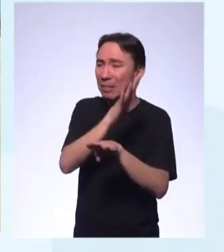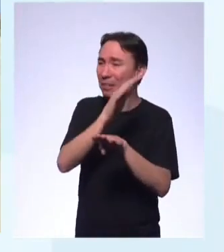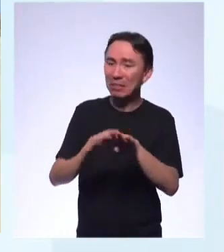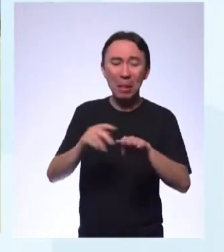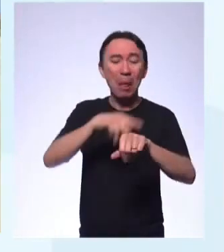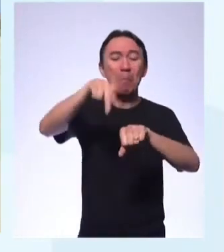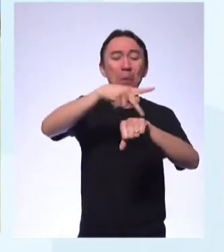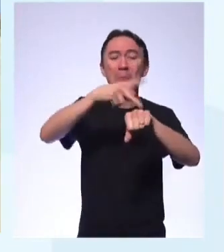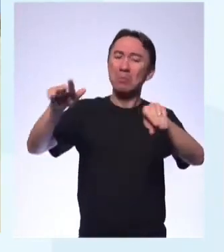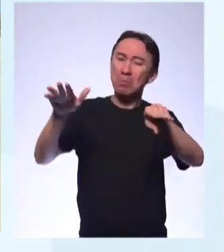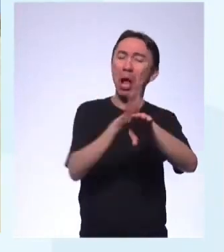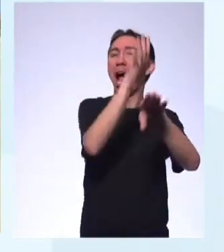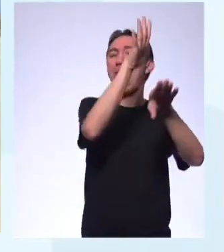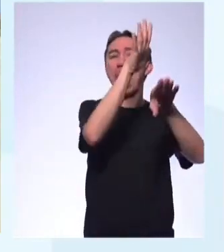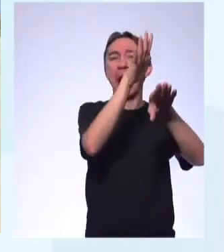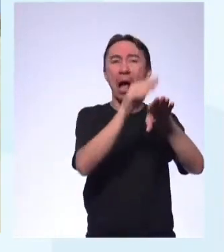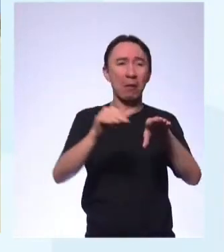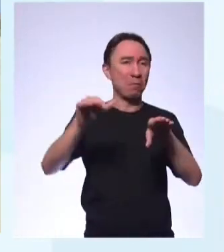rochas nuas.